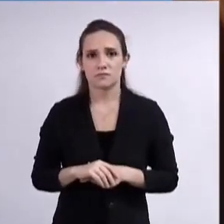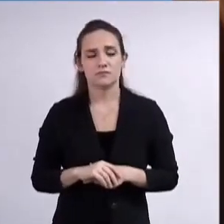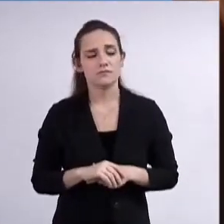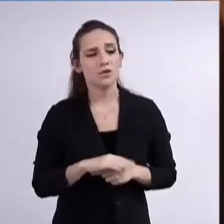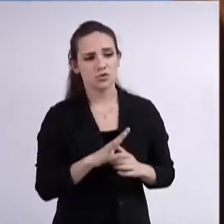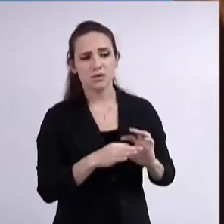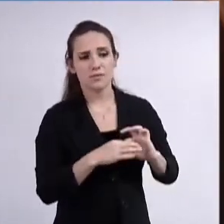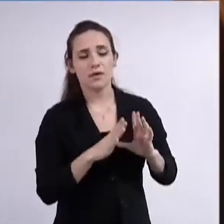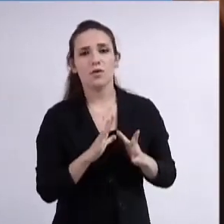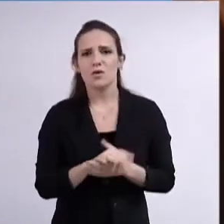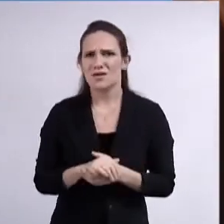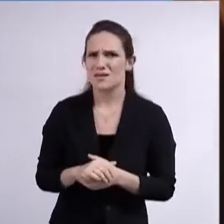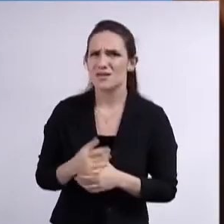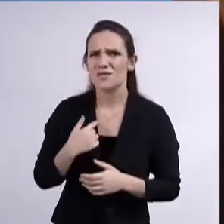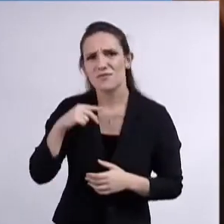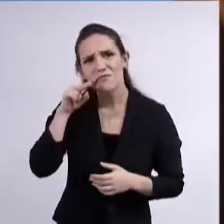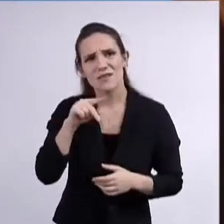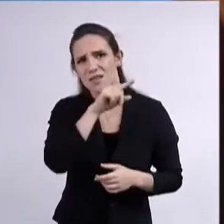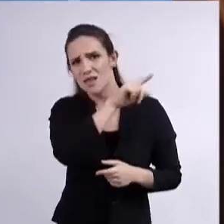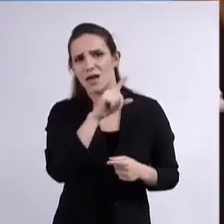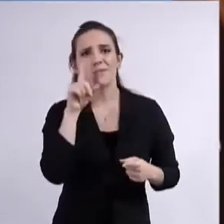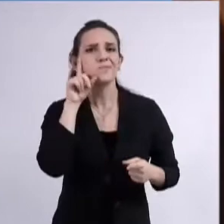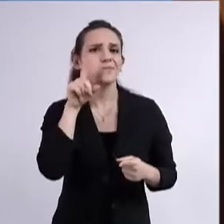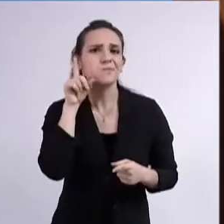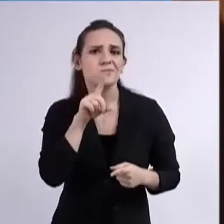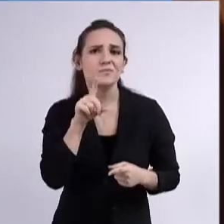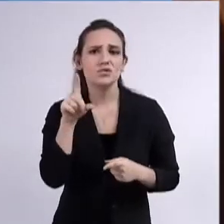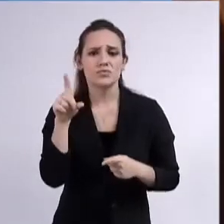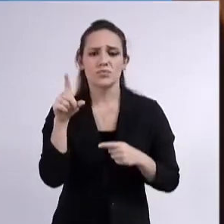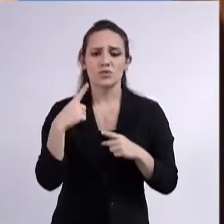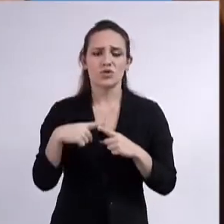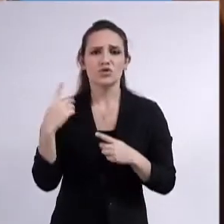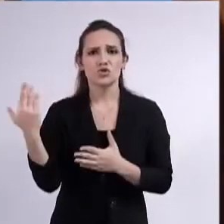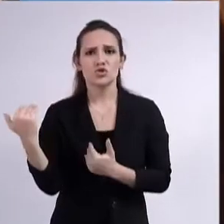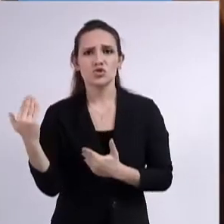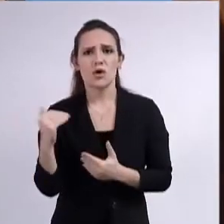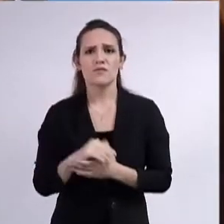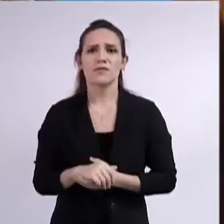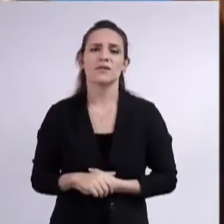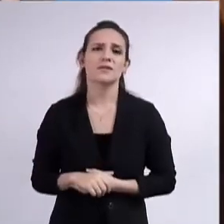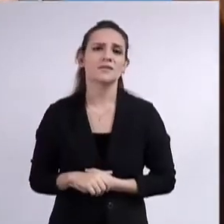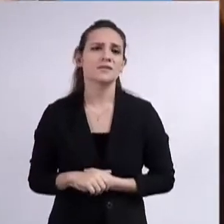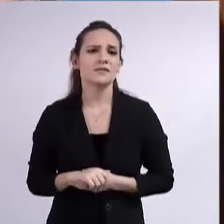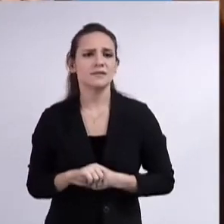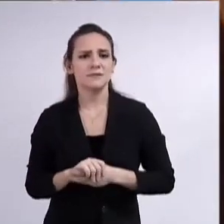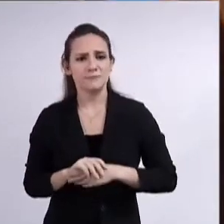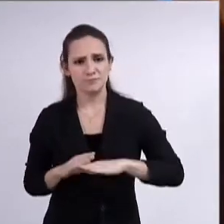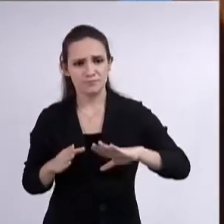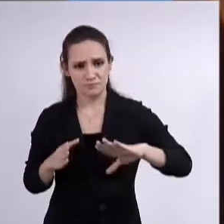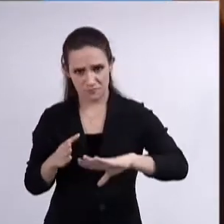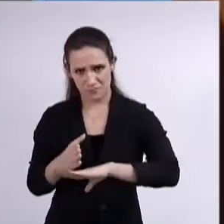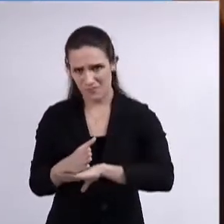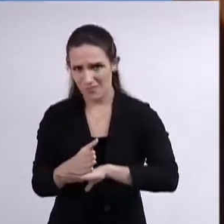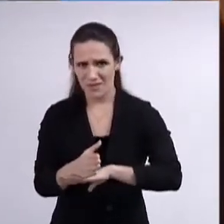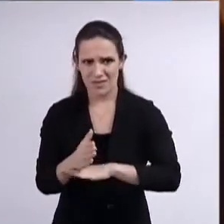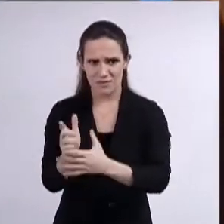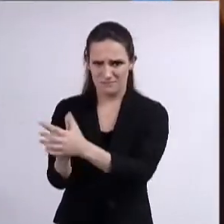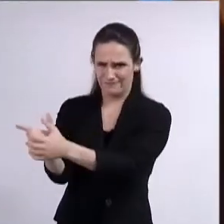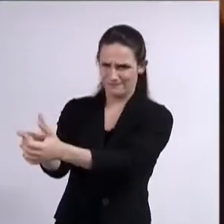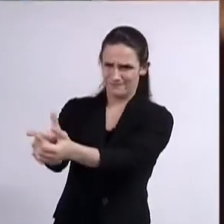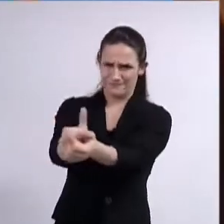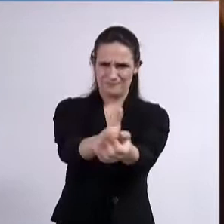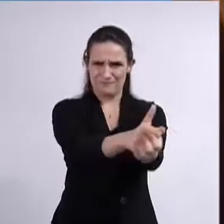exemplos que a gente tem visto nos Estados Unidos, de jovens indo e assassinar 10,